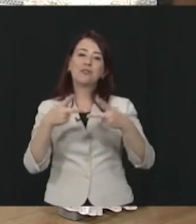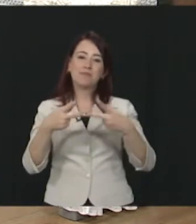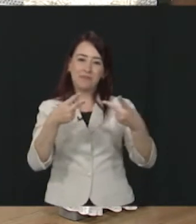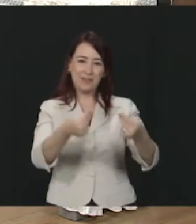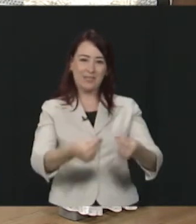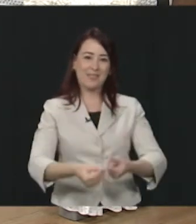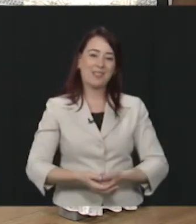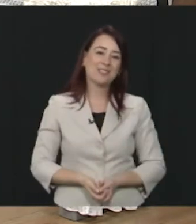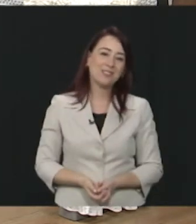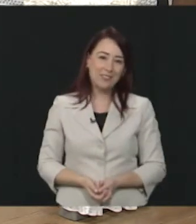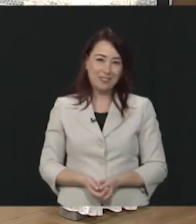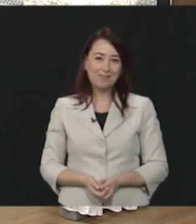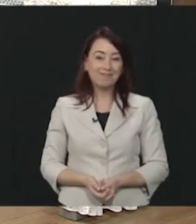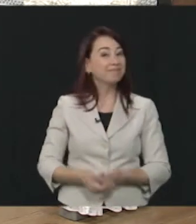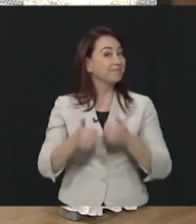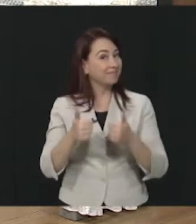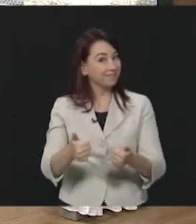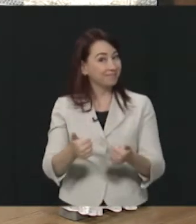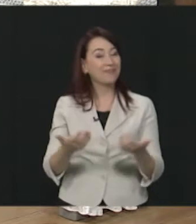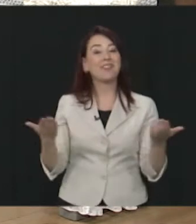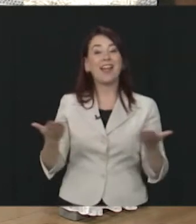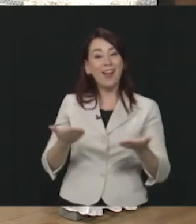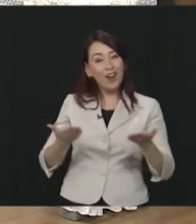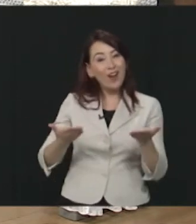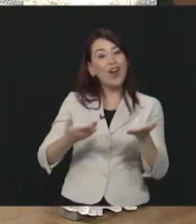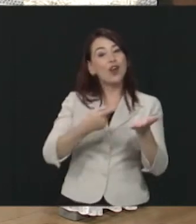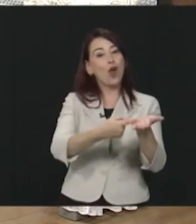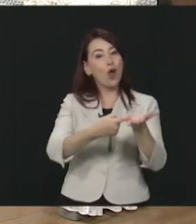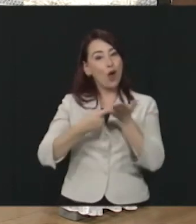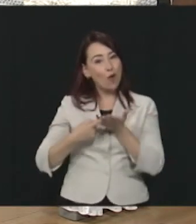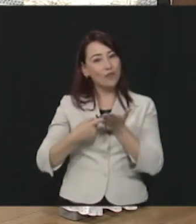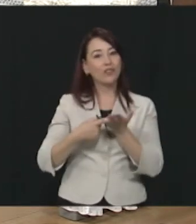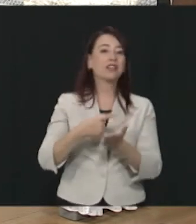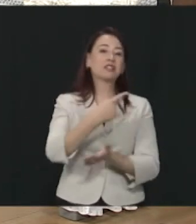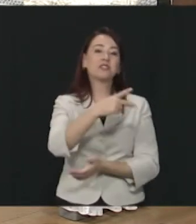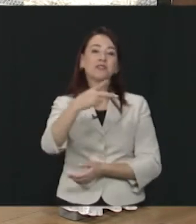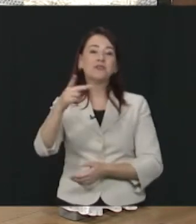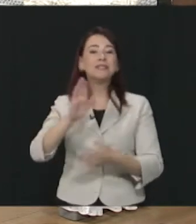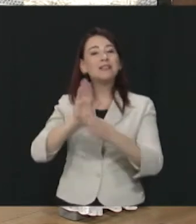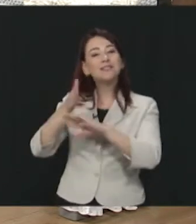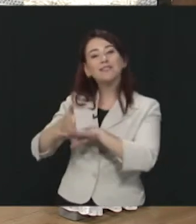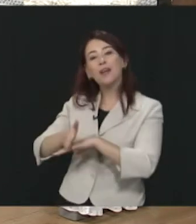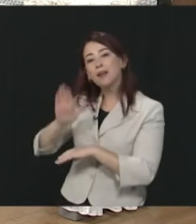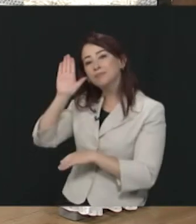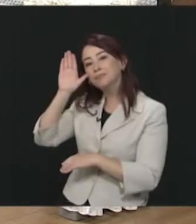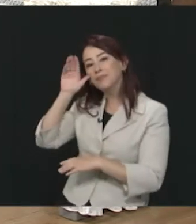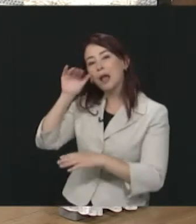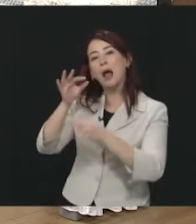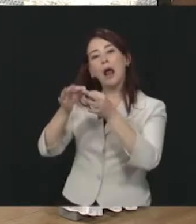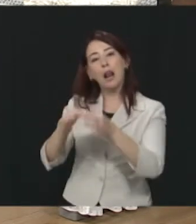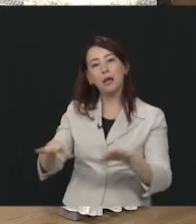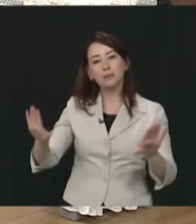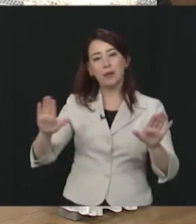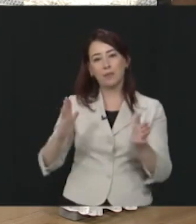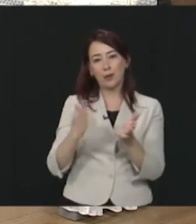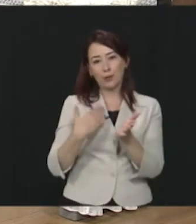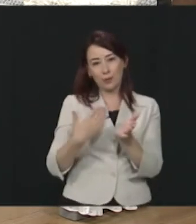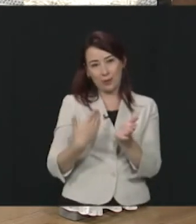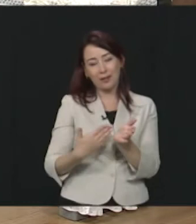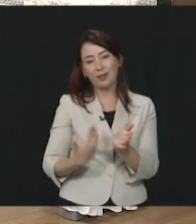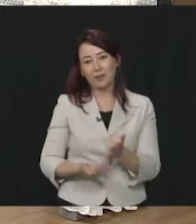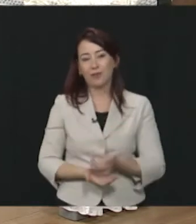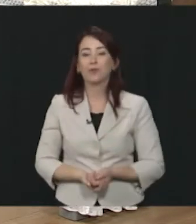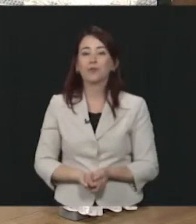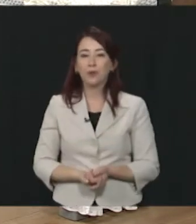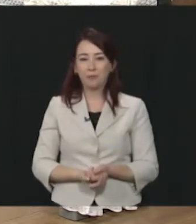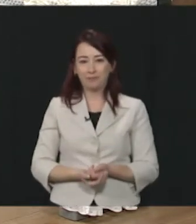Ô, gente, vamos fazer o convite, então, claro, para o livro, para o lançamento do livro da Dona Anitta, que acontece amanhã, não é, Dona Anitta? Só mais uma coisinha. Ele